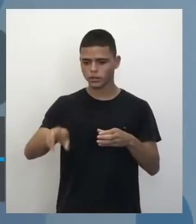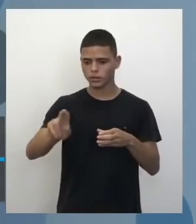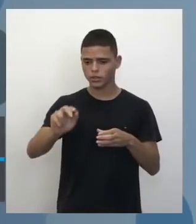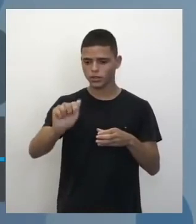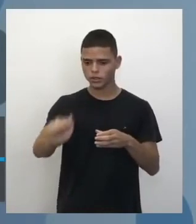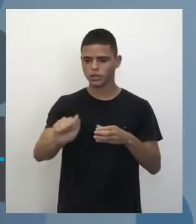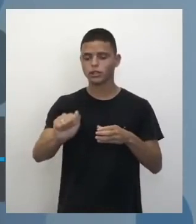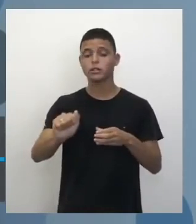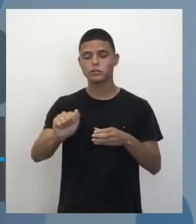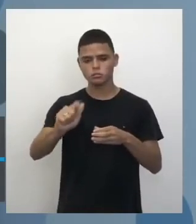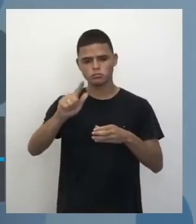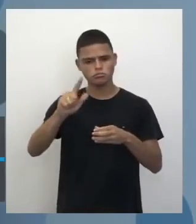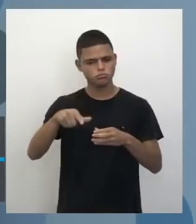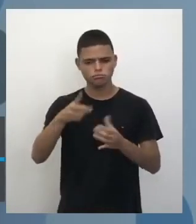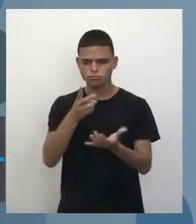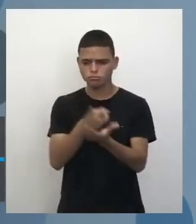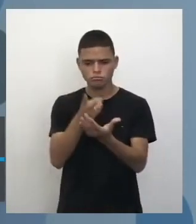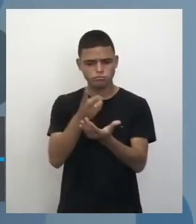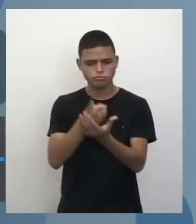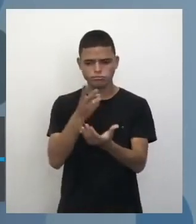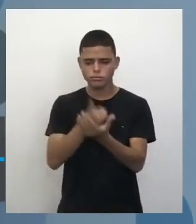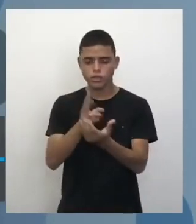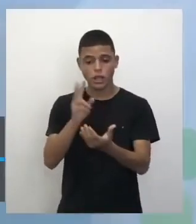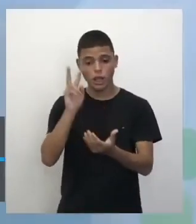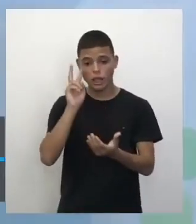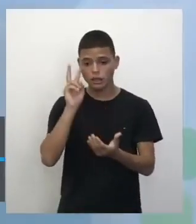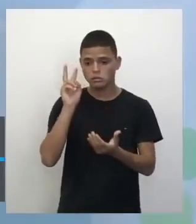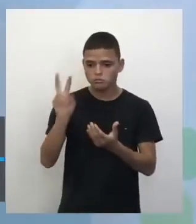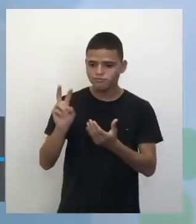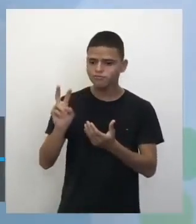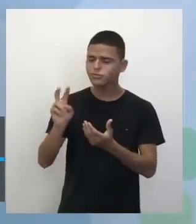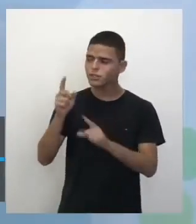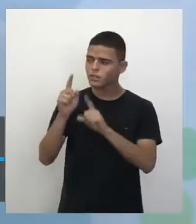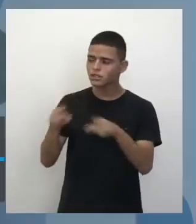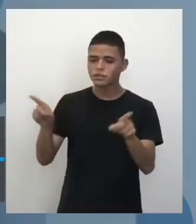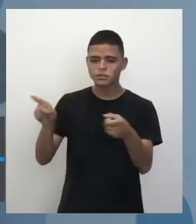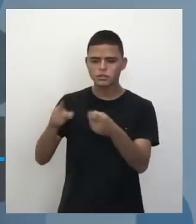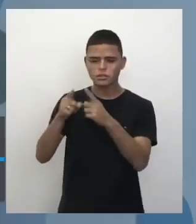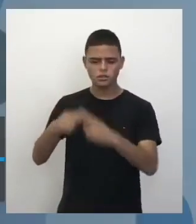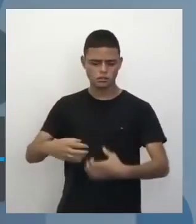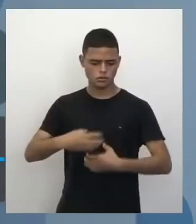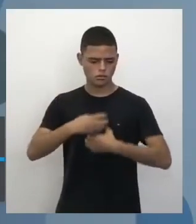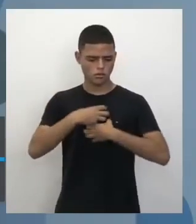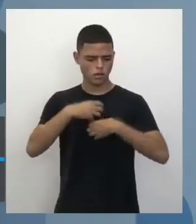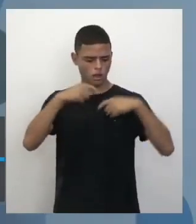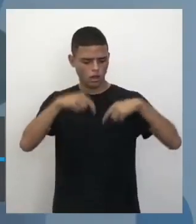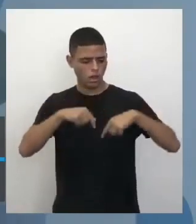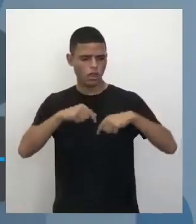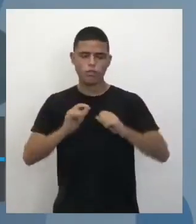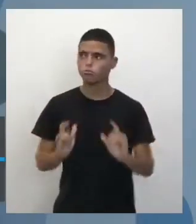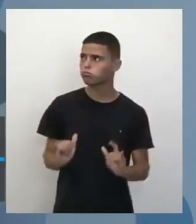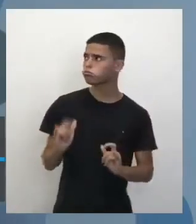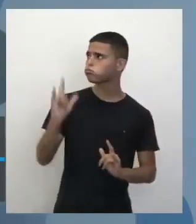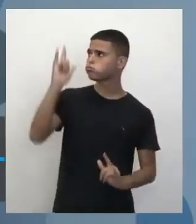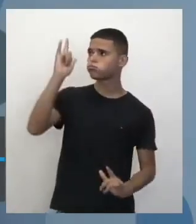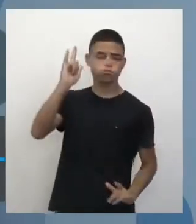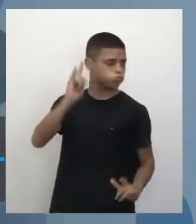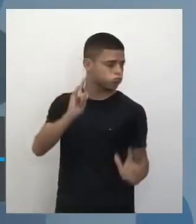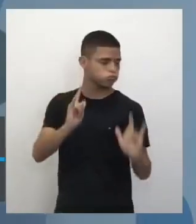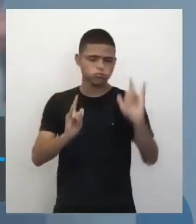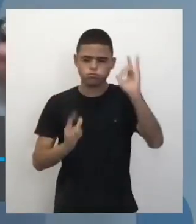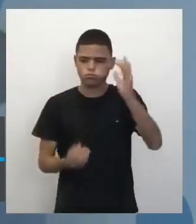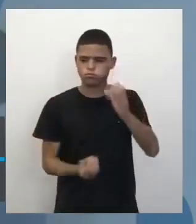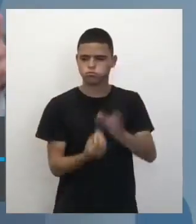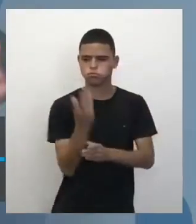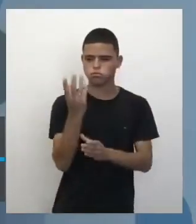Ira... assim, eu escuto, Você envelhece na cidade? Nossa, me sinto aqui dentro. Eu começo a ver prédios surgindo,